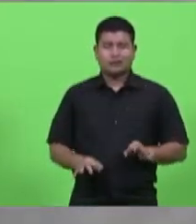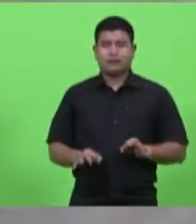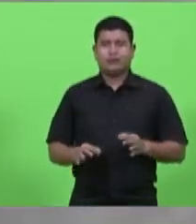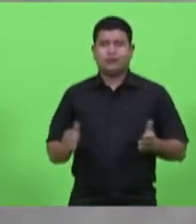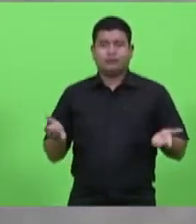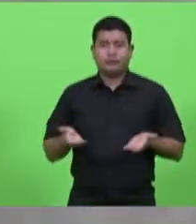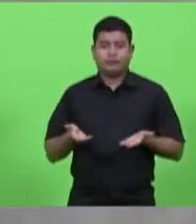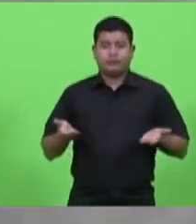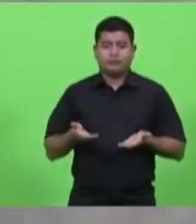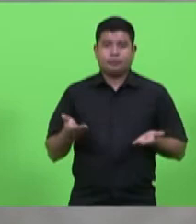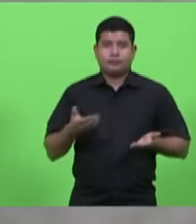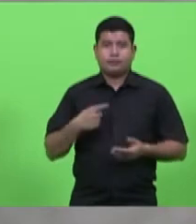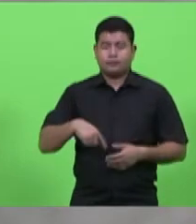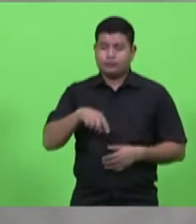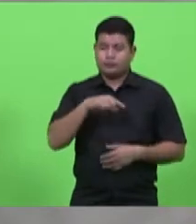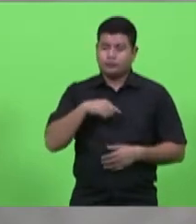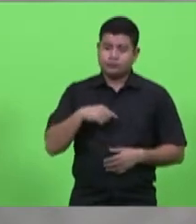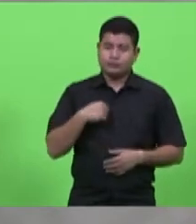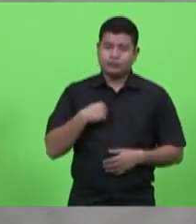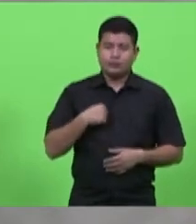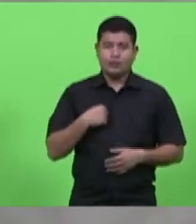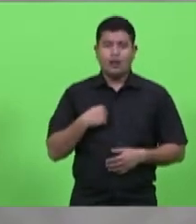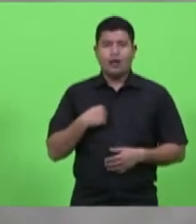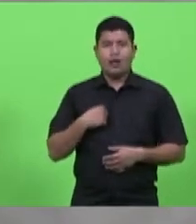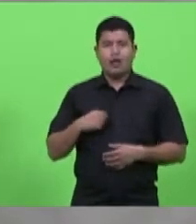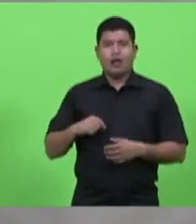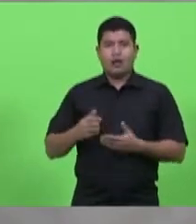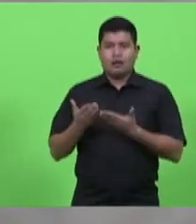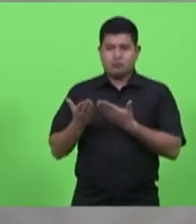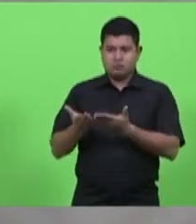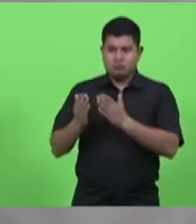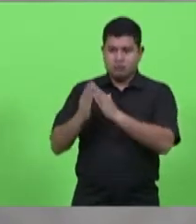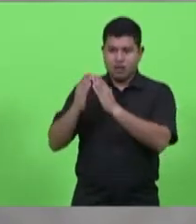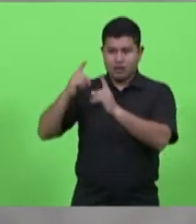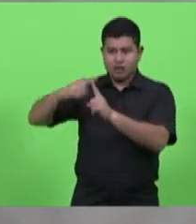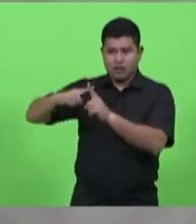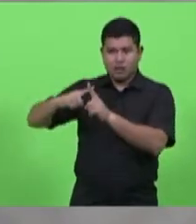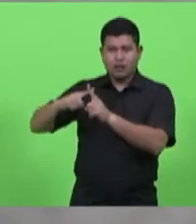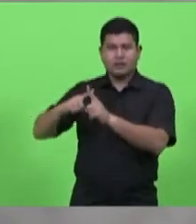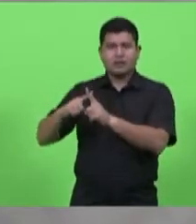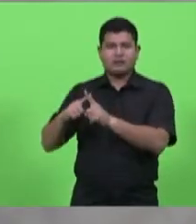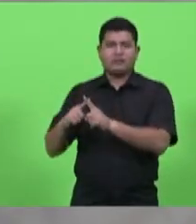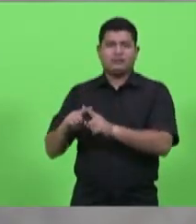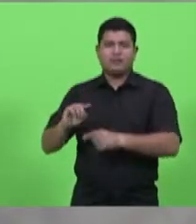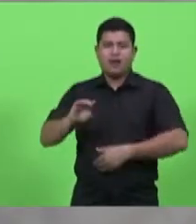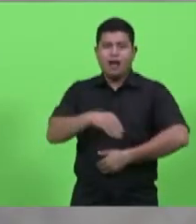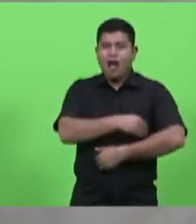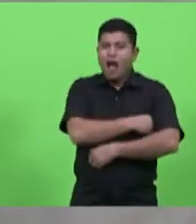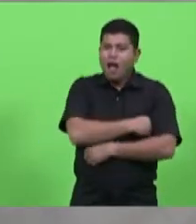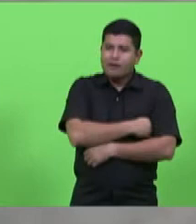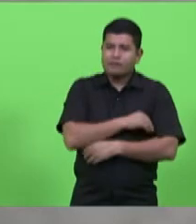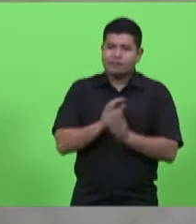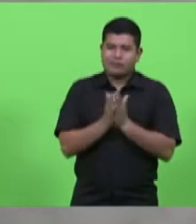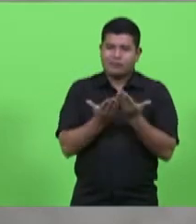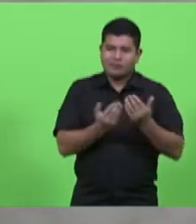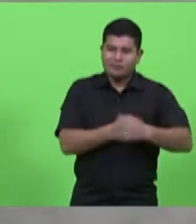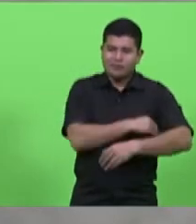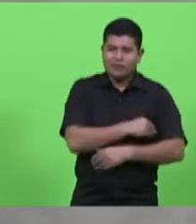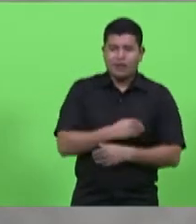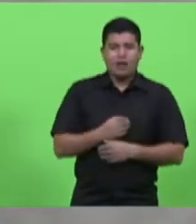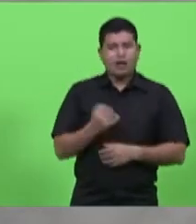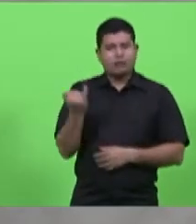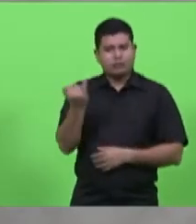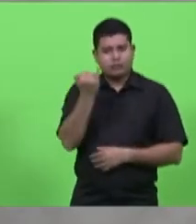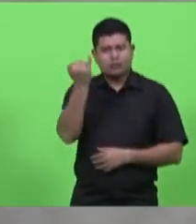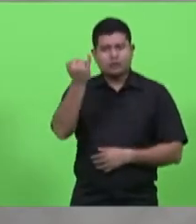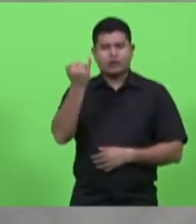nós considerarmos, né, a igreja evangélica como um serviço essencial, ou seja, trabalho religioso. Nós sabemos